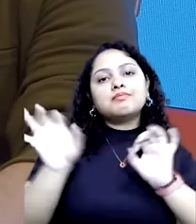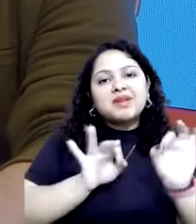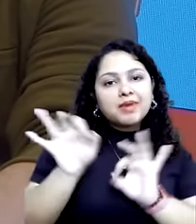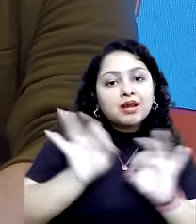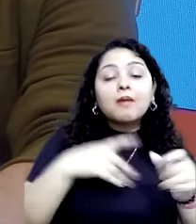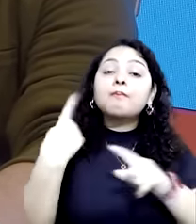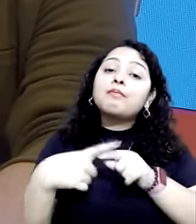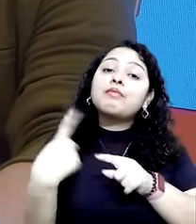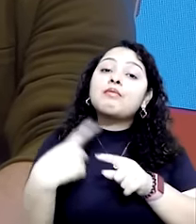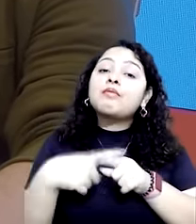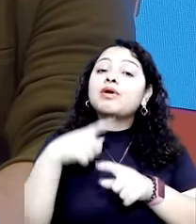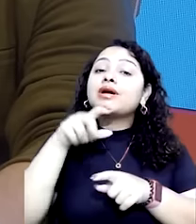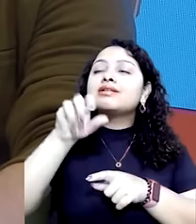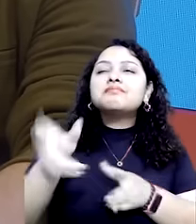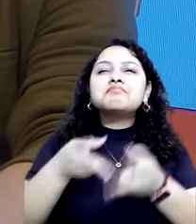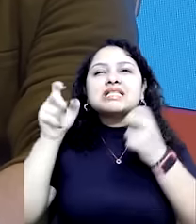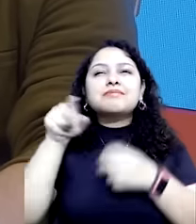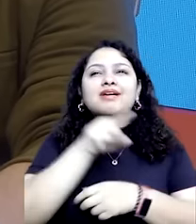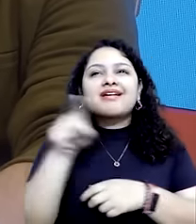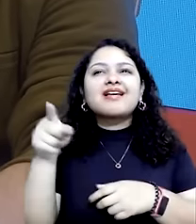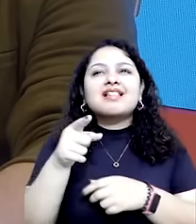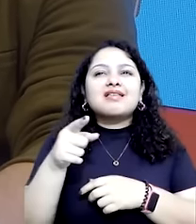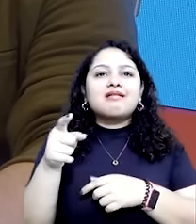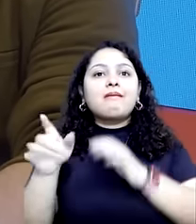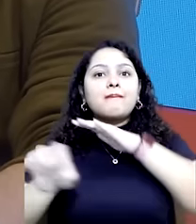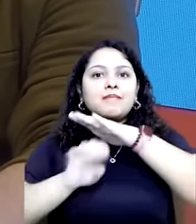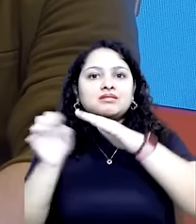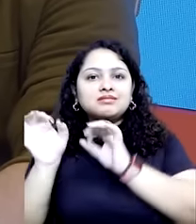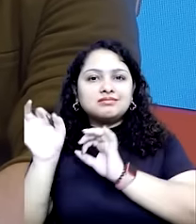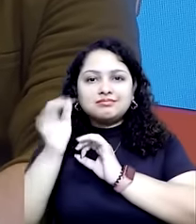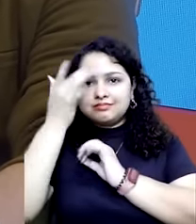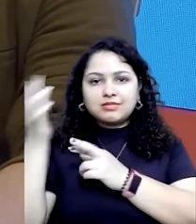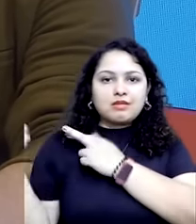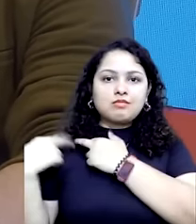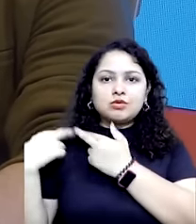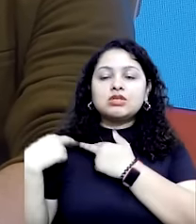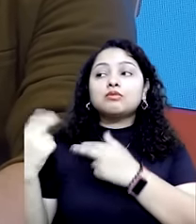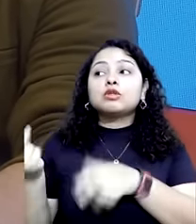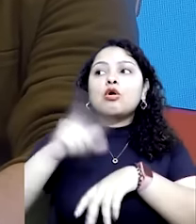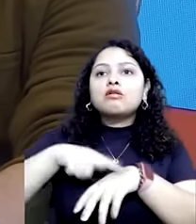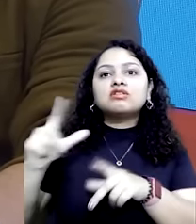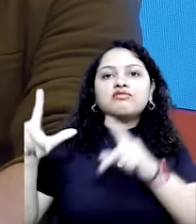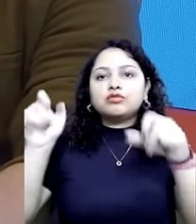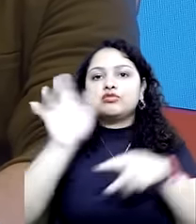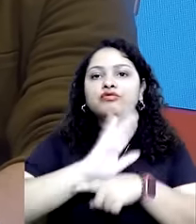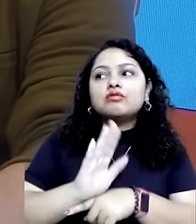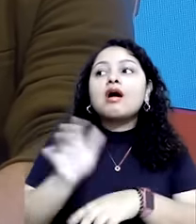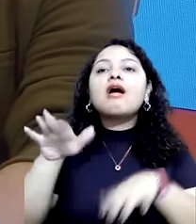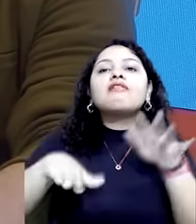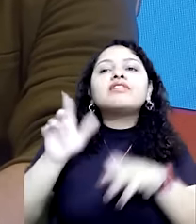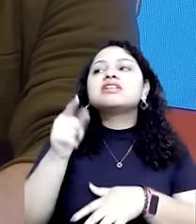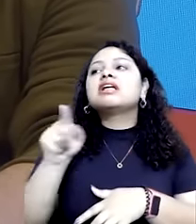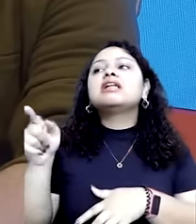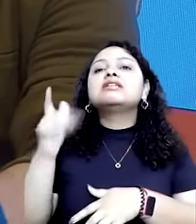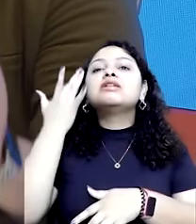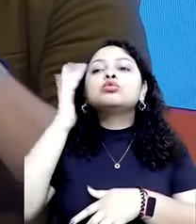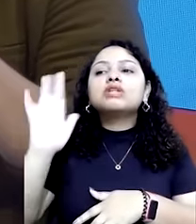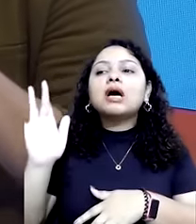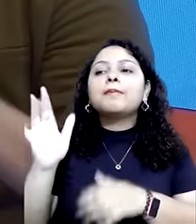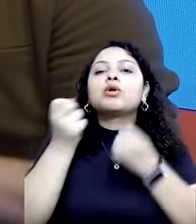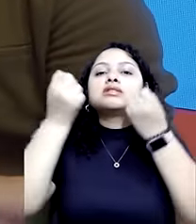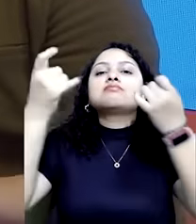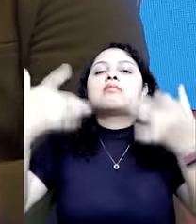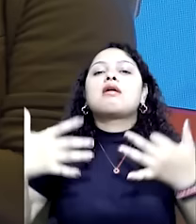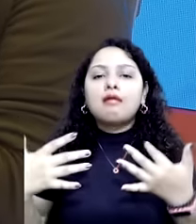porque a gente percebe assim que os C os empresários quando vão realizar a foto ou fazer o vídeo às vezes nem eles sabem o que querem passar então o